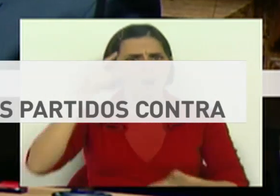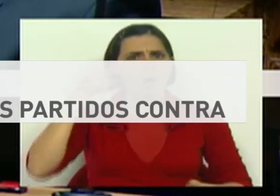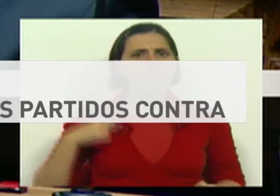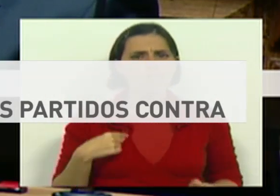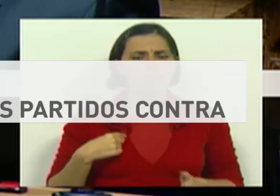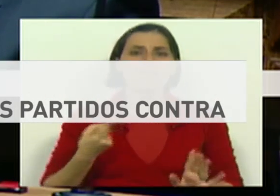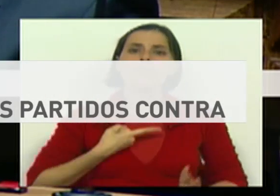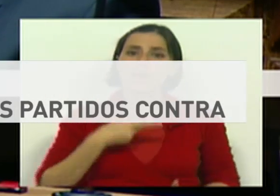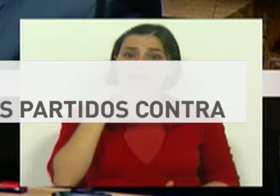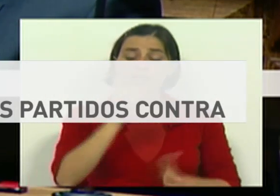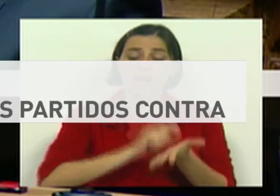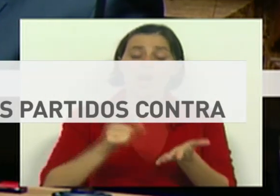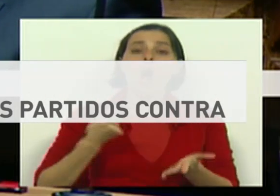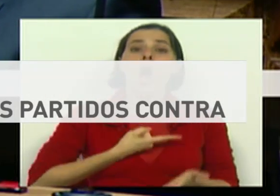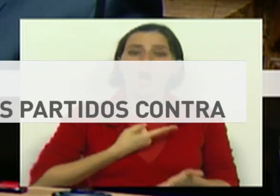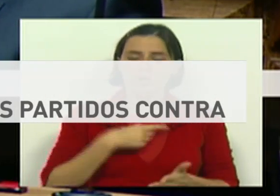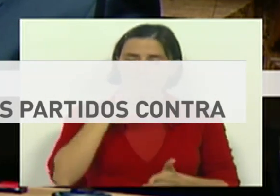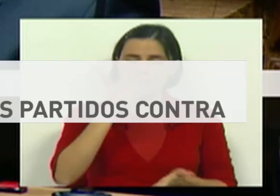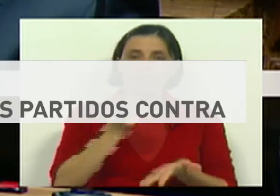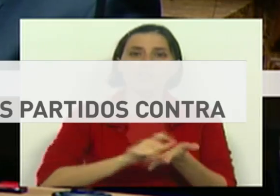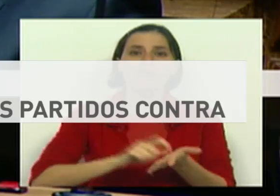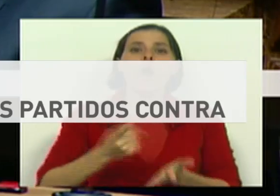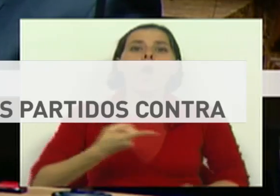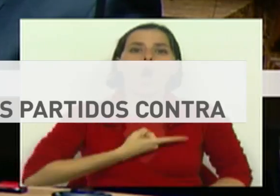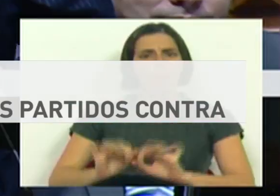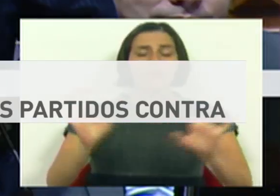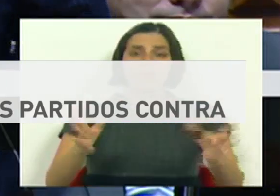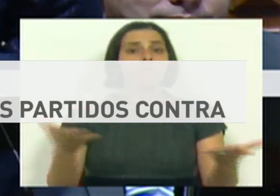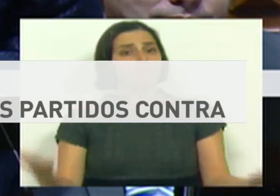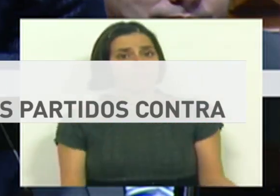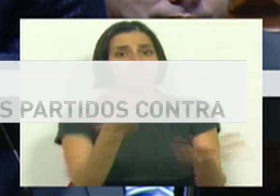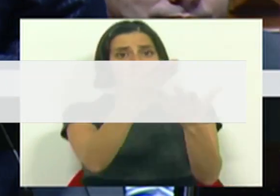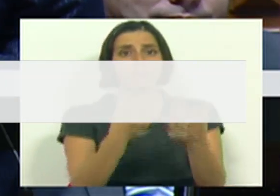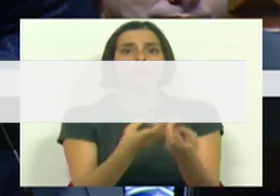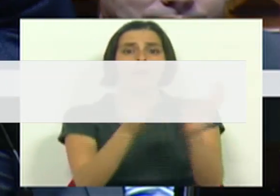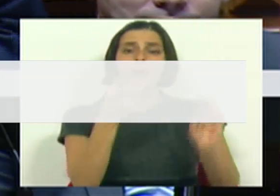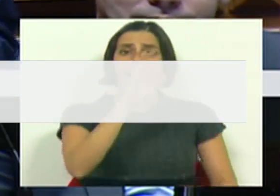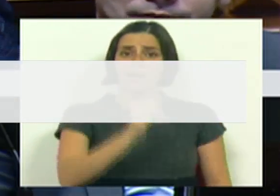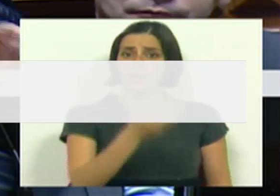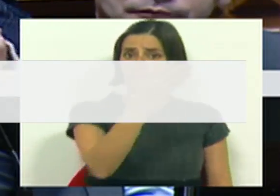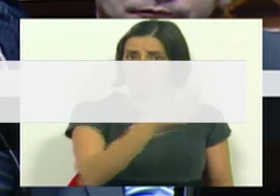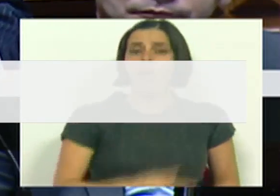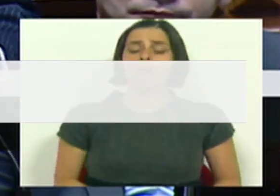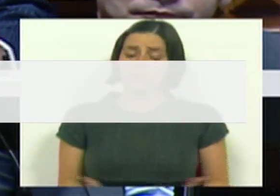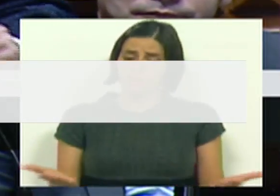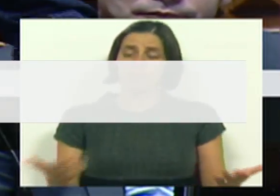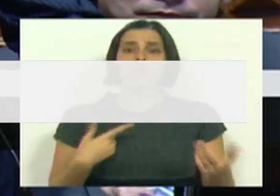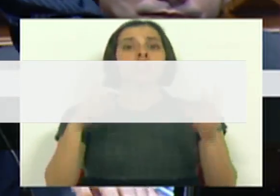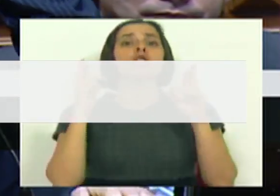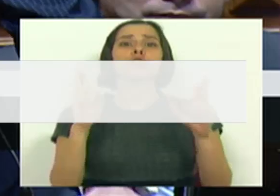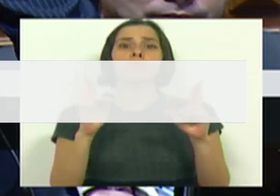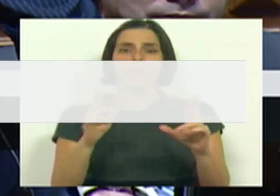para melhorar dentro do possível este orçamento do Estado nomeadamente a bancada do partido socialista de quem